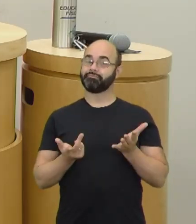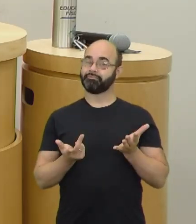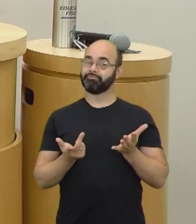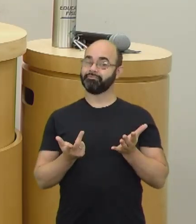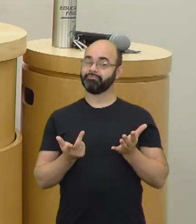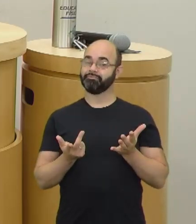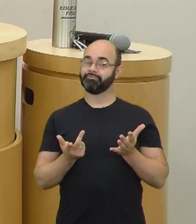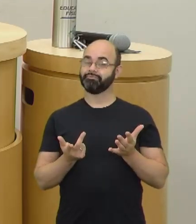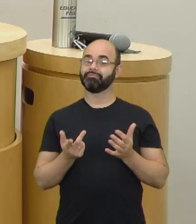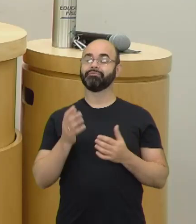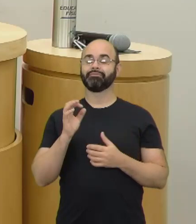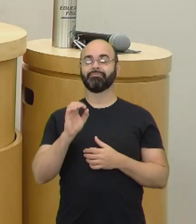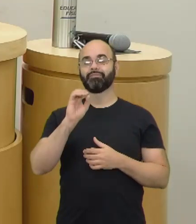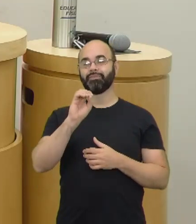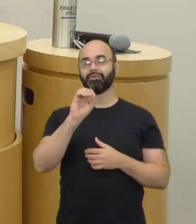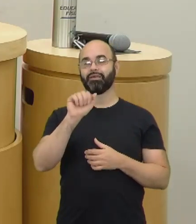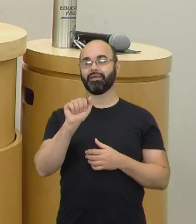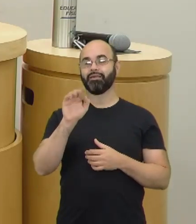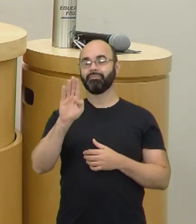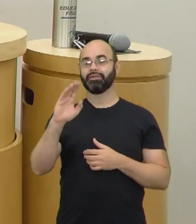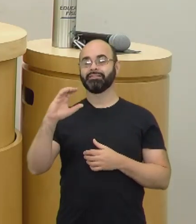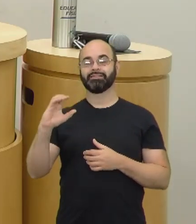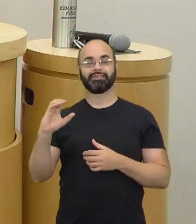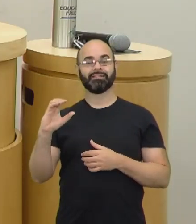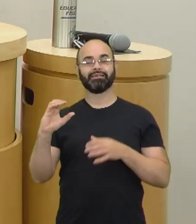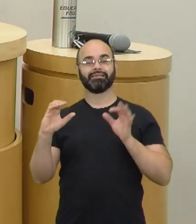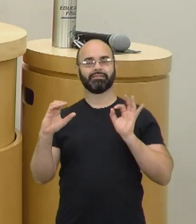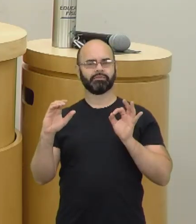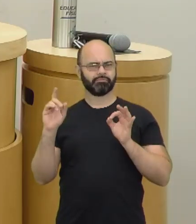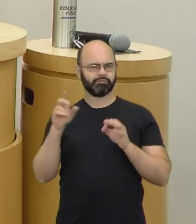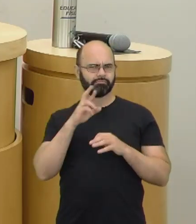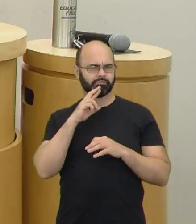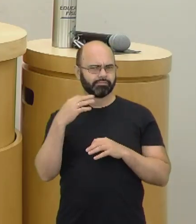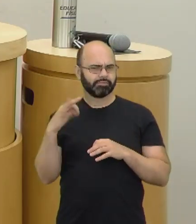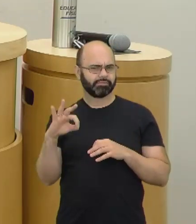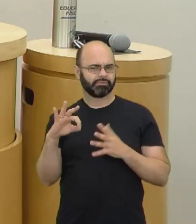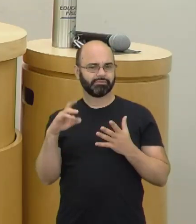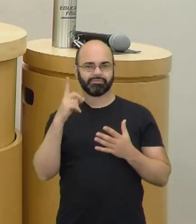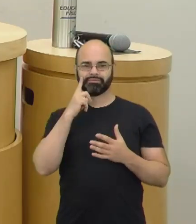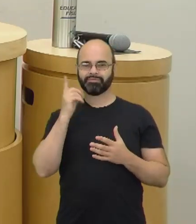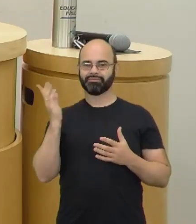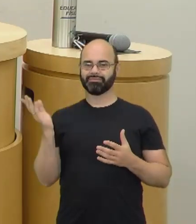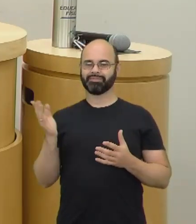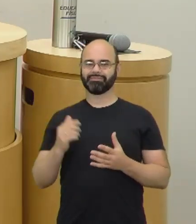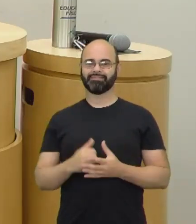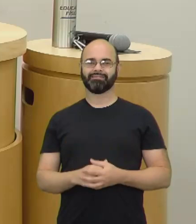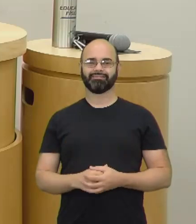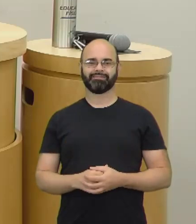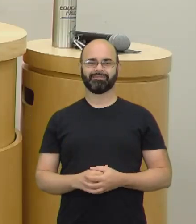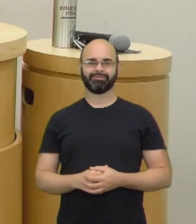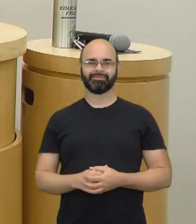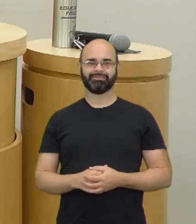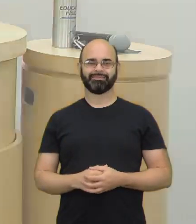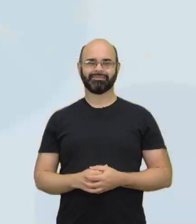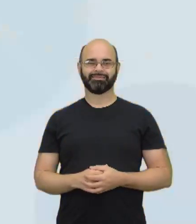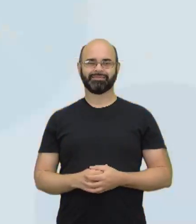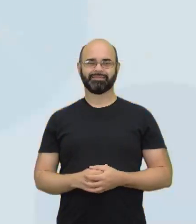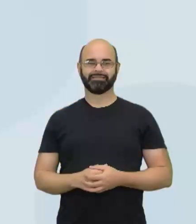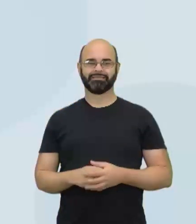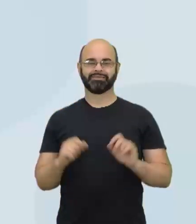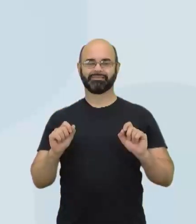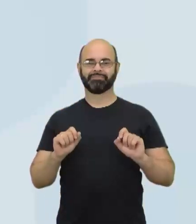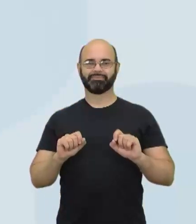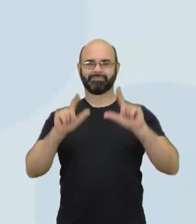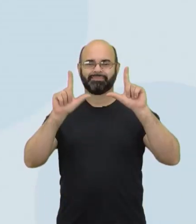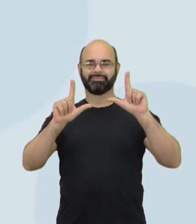é O, A, B e C. E eu queria saber se eles estão certos. Vamos lá ver? Então, vamos lá. Dá uma clicadinha aí para aparecer.